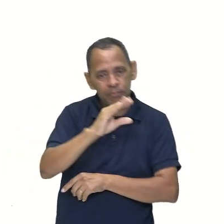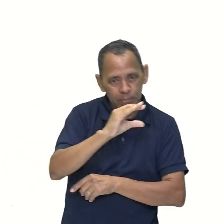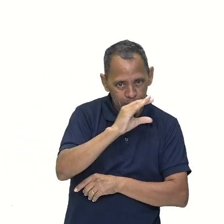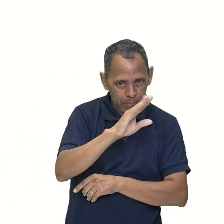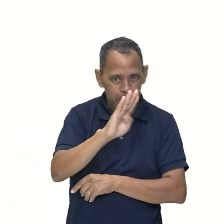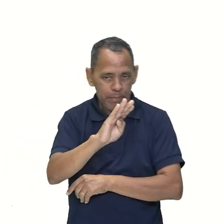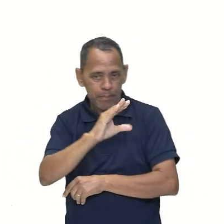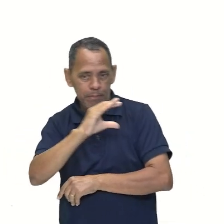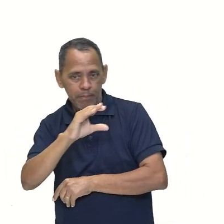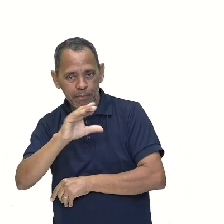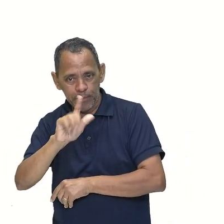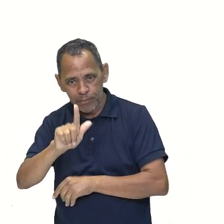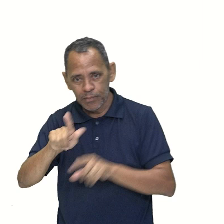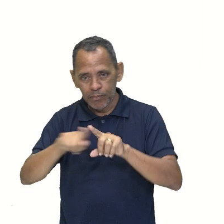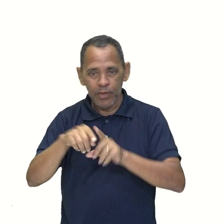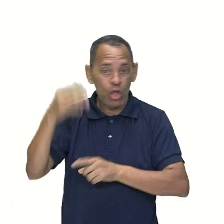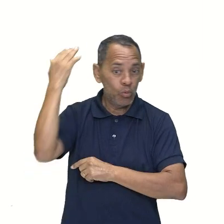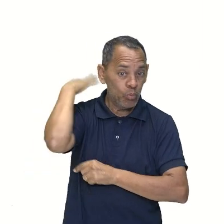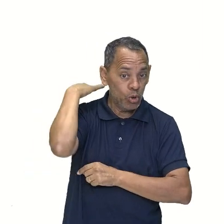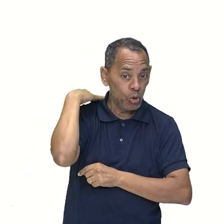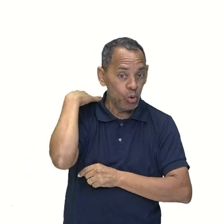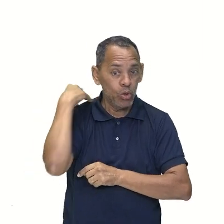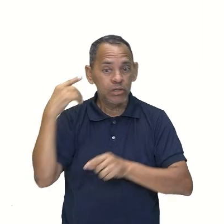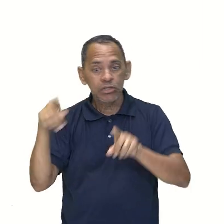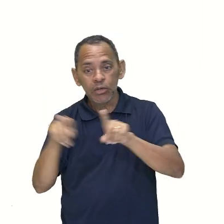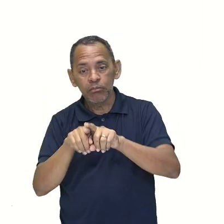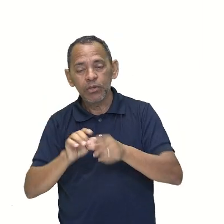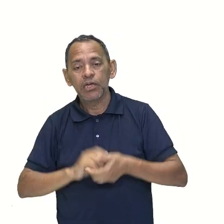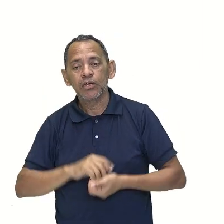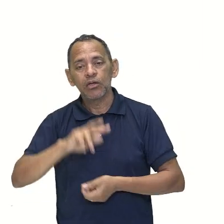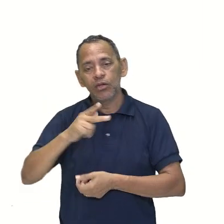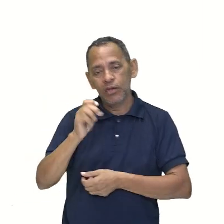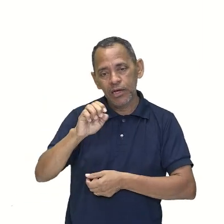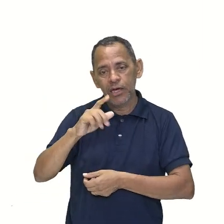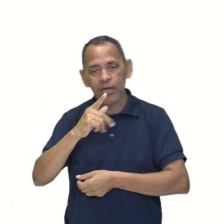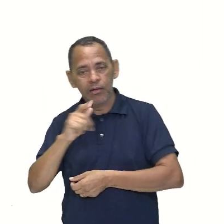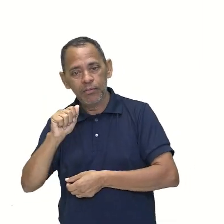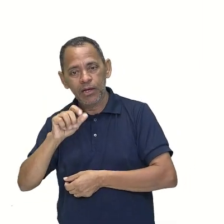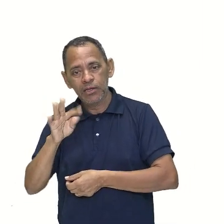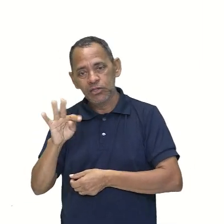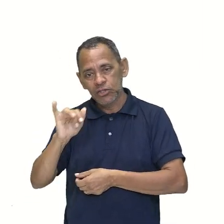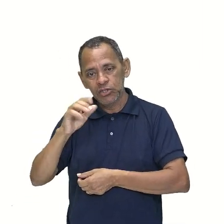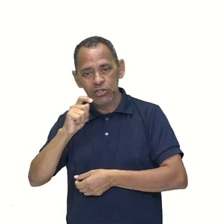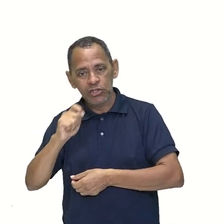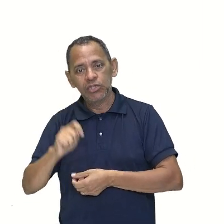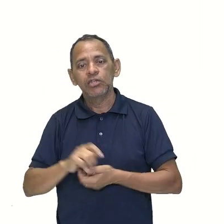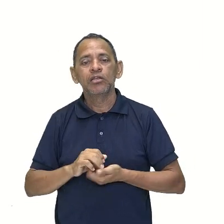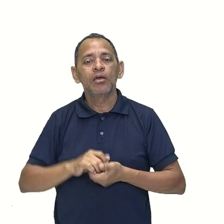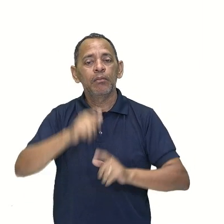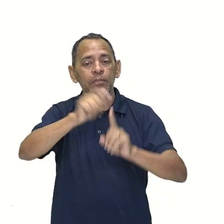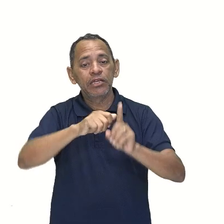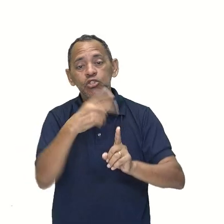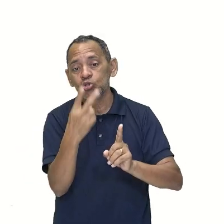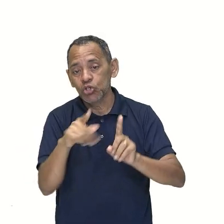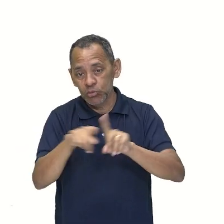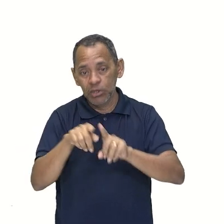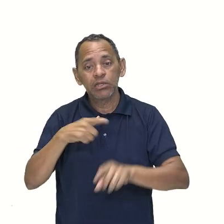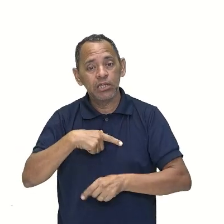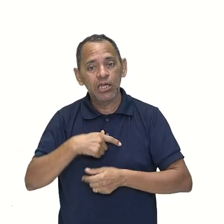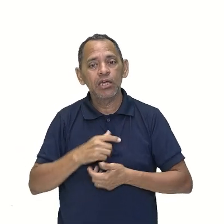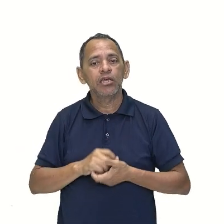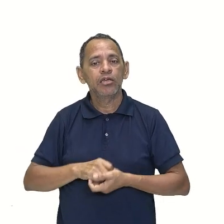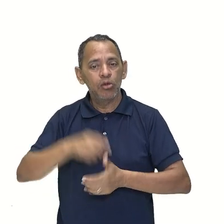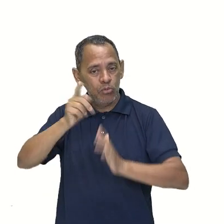temos a vacina contra a tuberculose, contra a hepatite B. Com 2 meses, essa criança tem acesso à vacina pentavalente, à